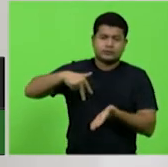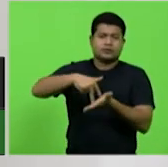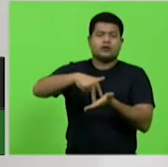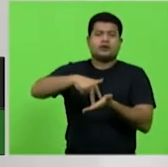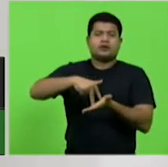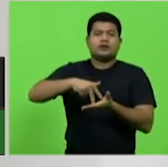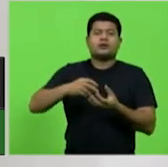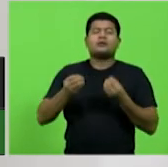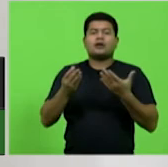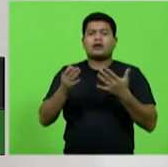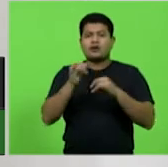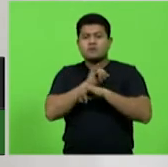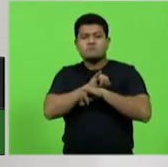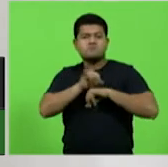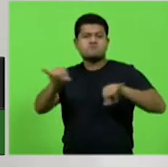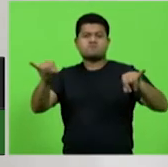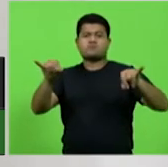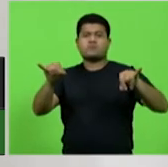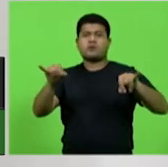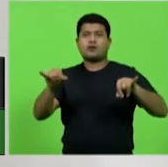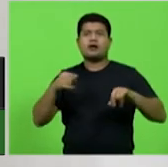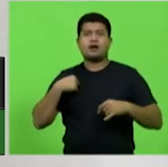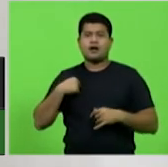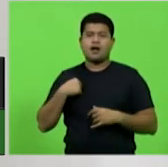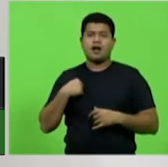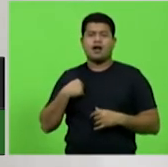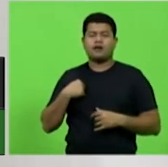para oficialmente despedir-me do meu PDT.